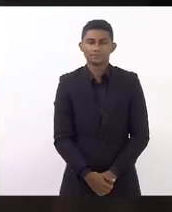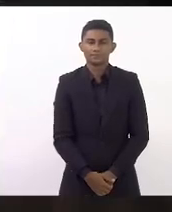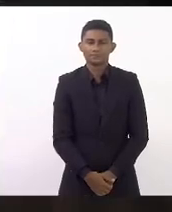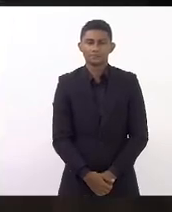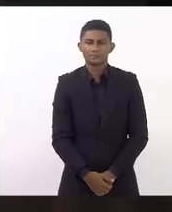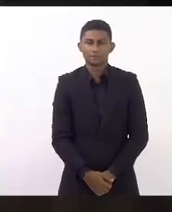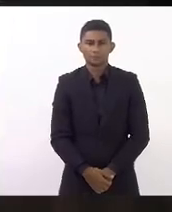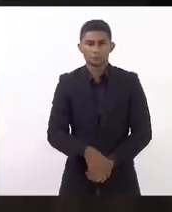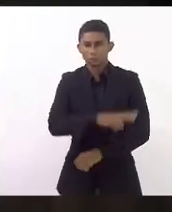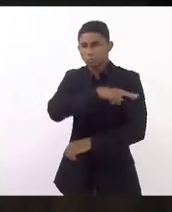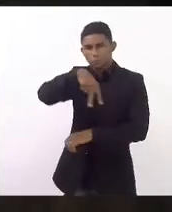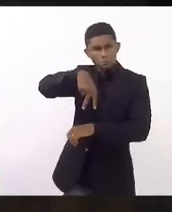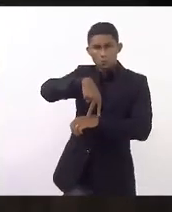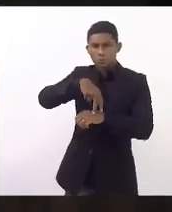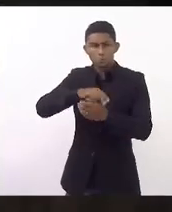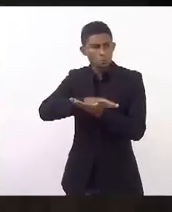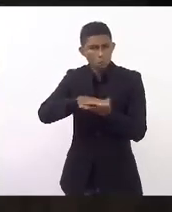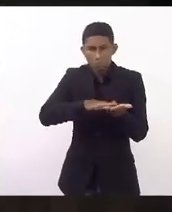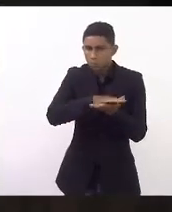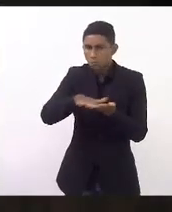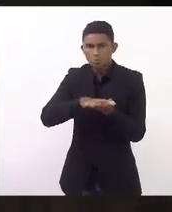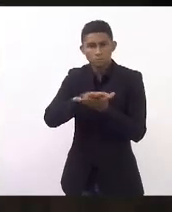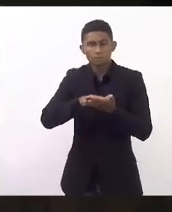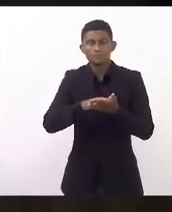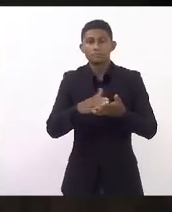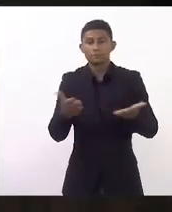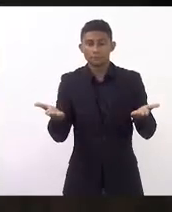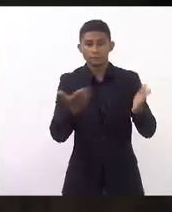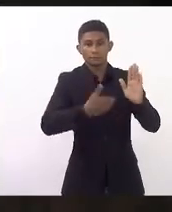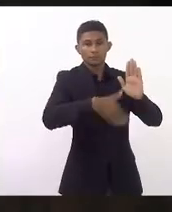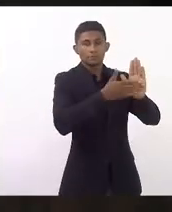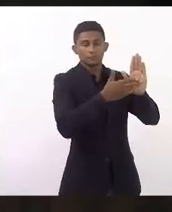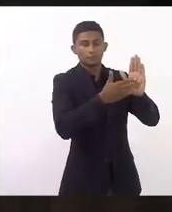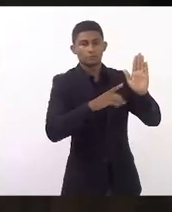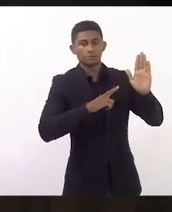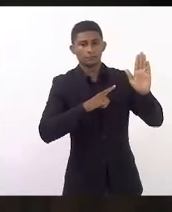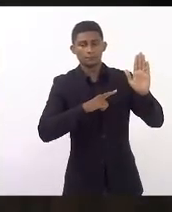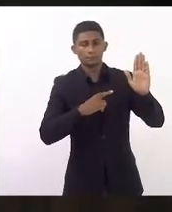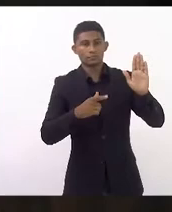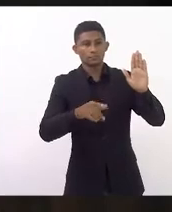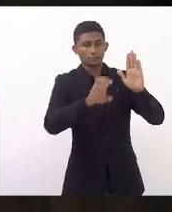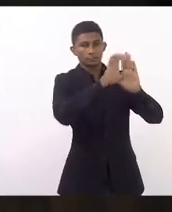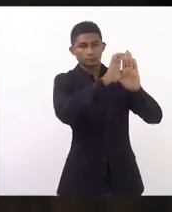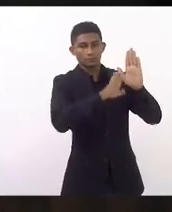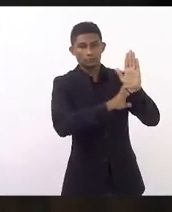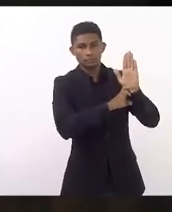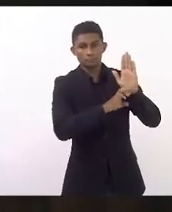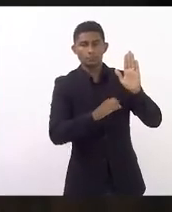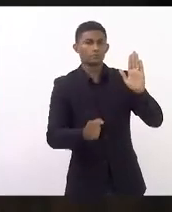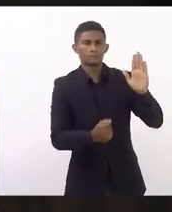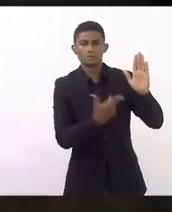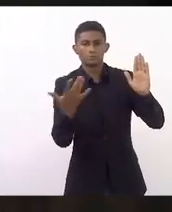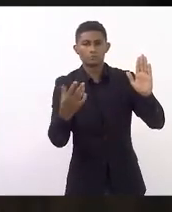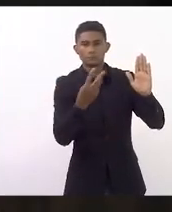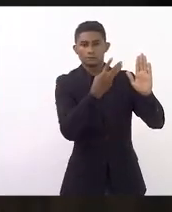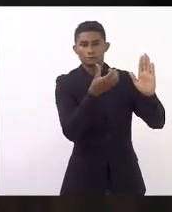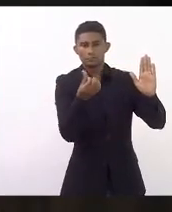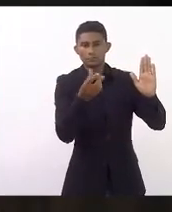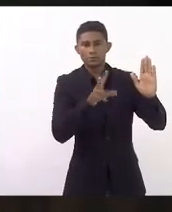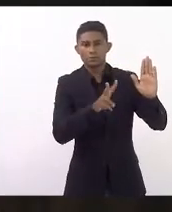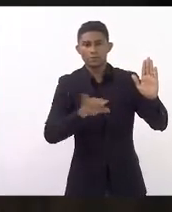Não havendo quem queira discutir, a presente proposta recebeu 36 emendas e retorna às